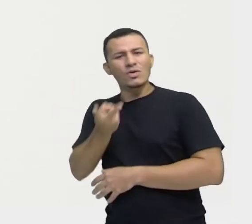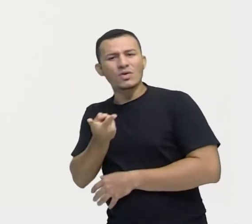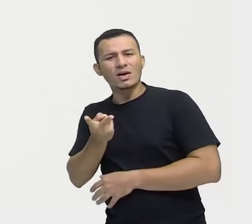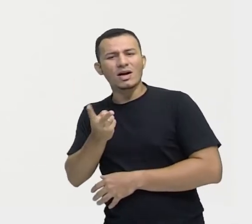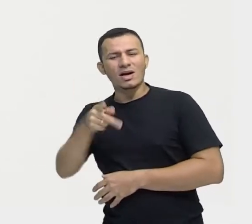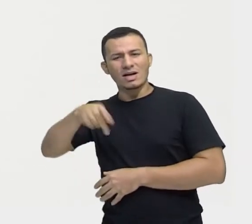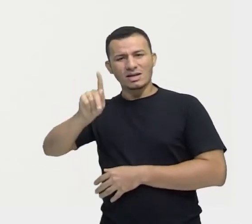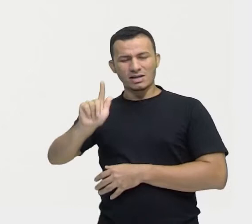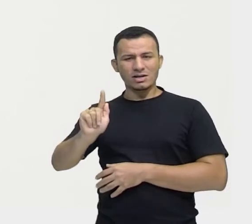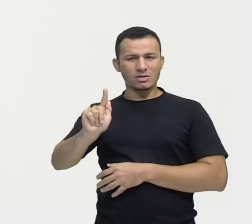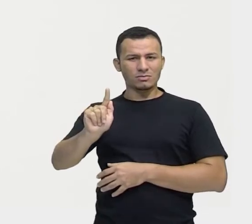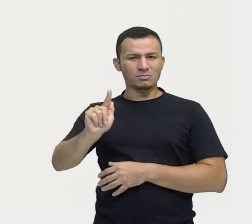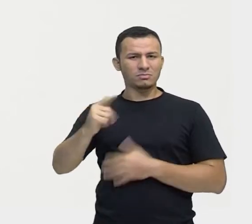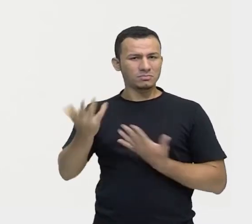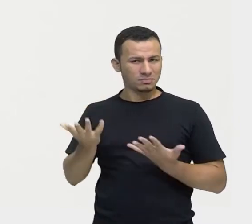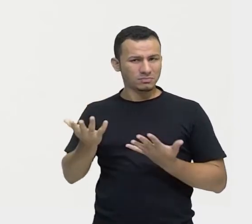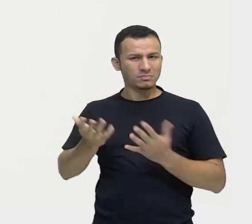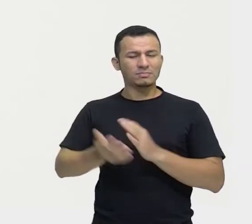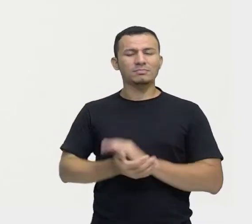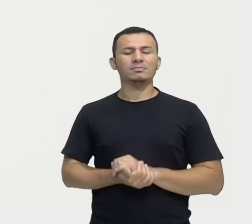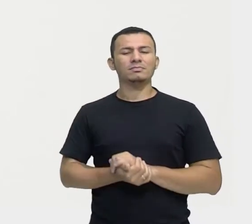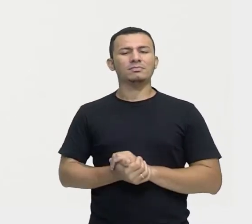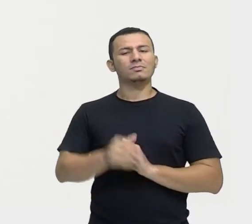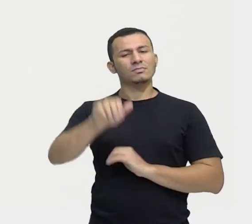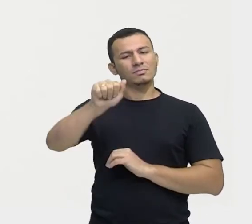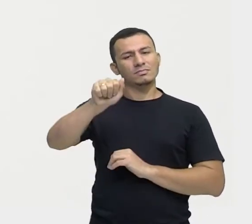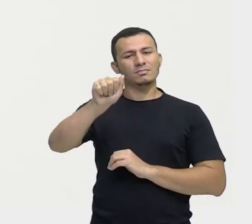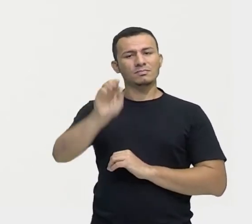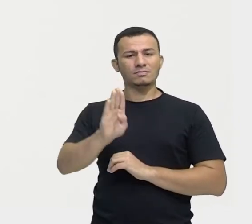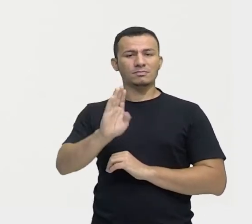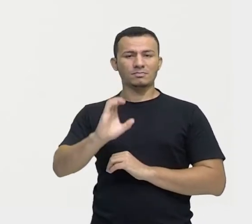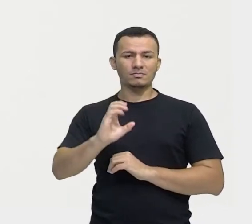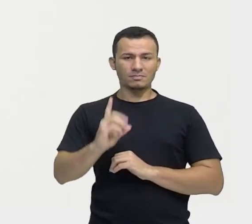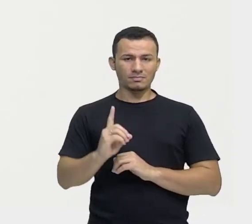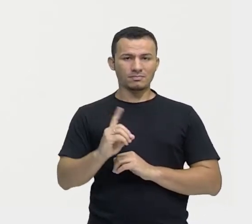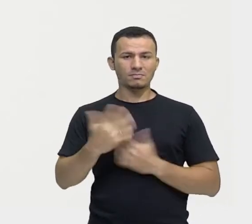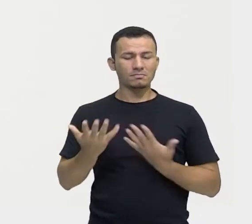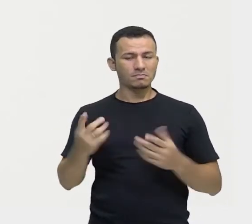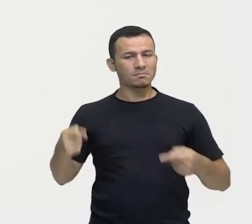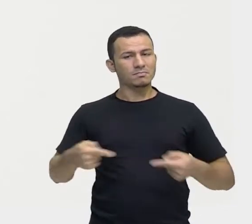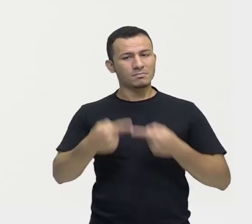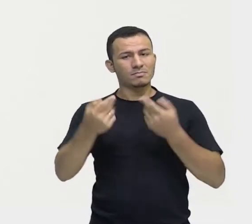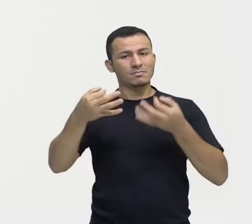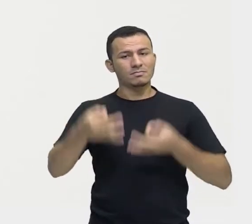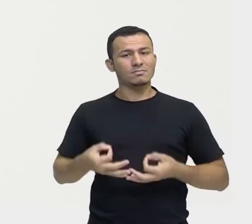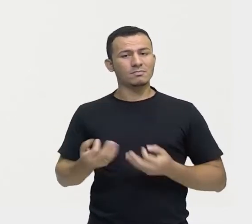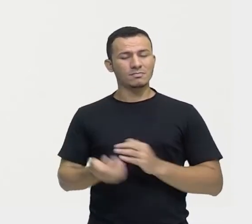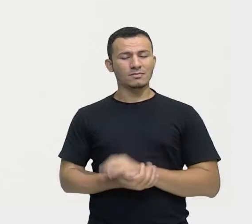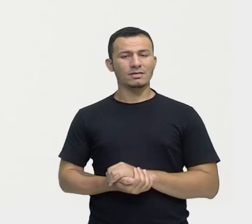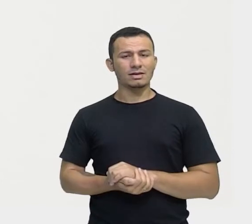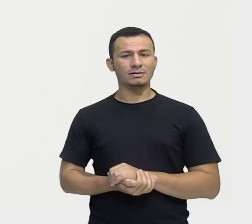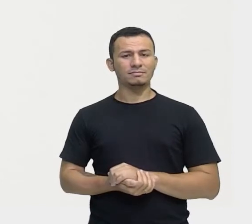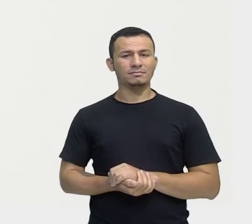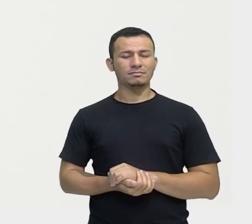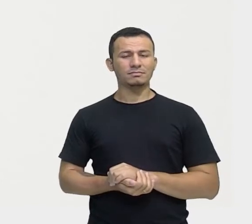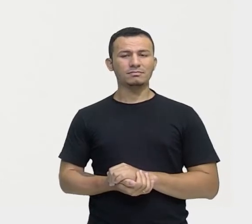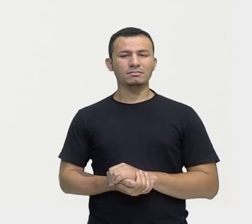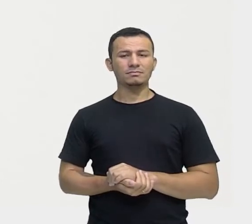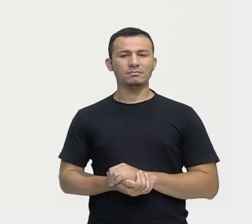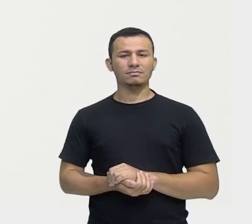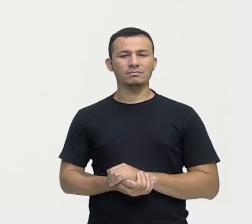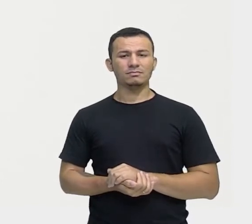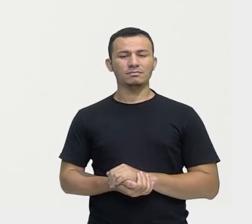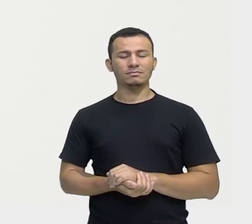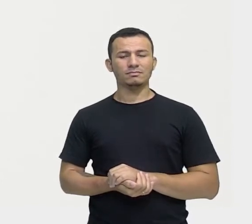quilogramas? Letra A, 2 quilos. Letra B, 20 quilos. Letra C, 200 quilos. Ou letra D,